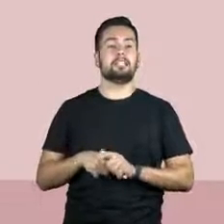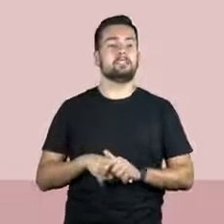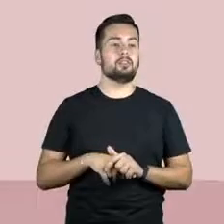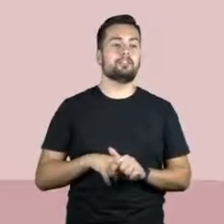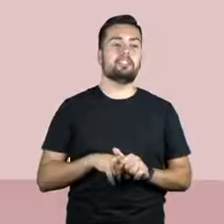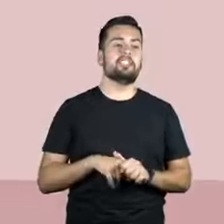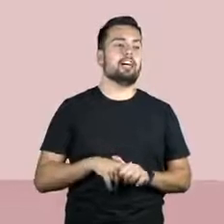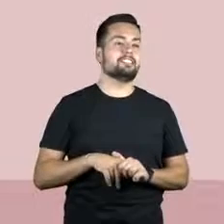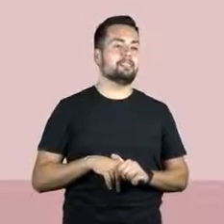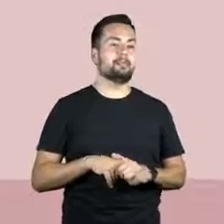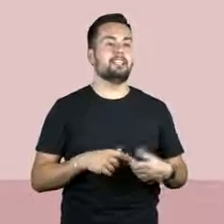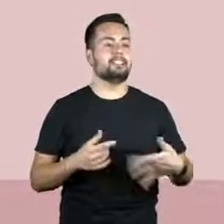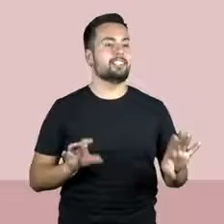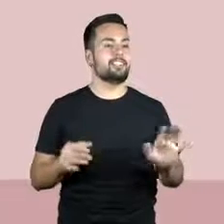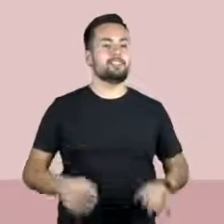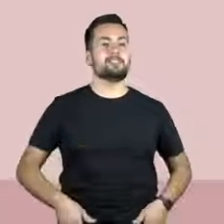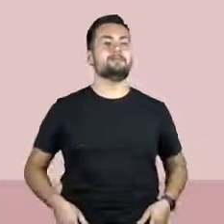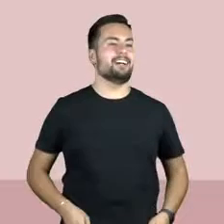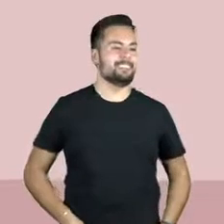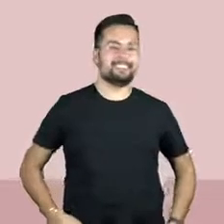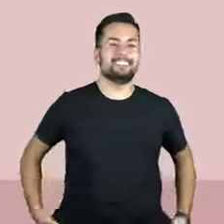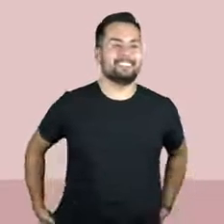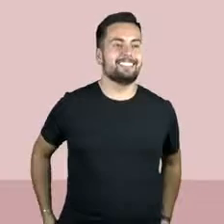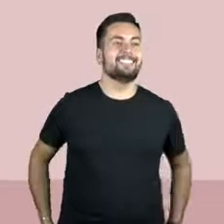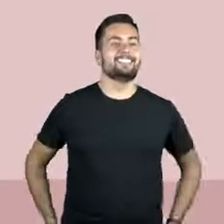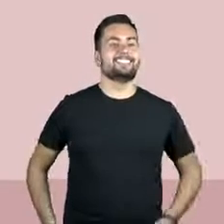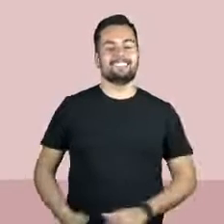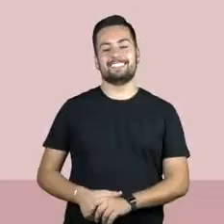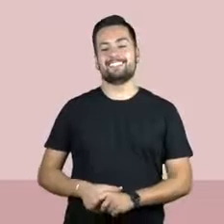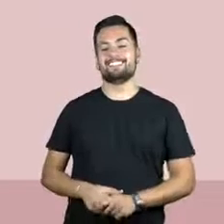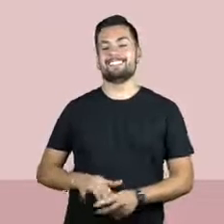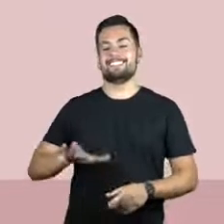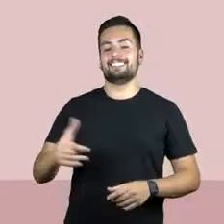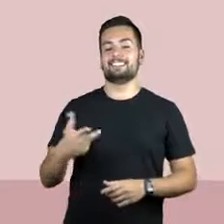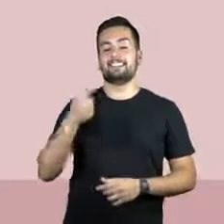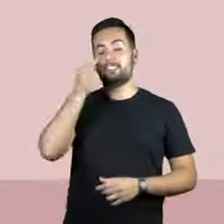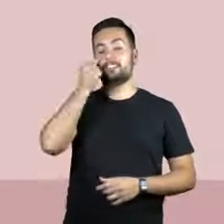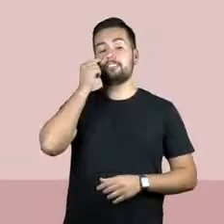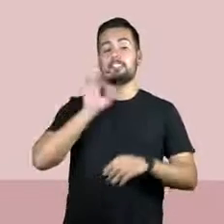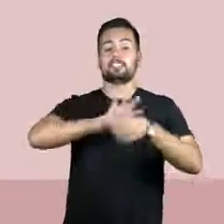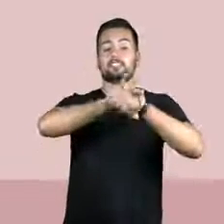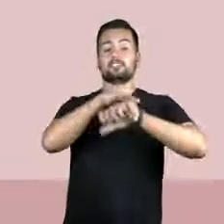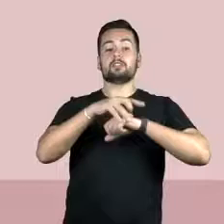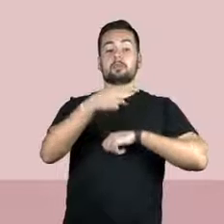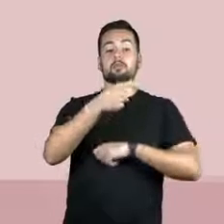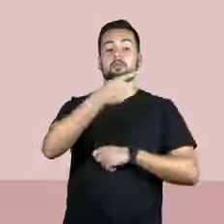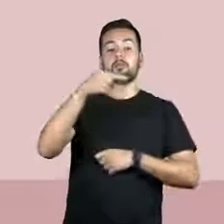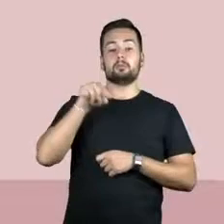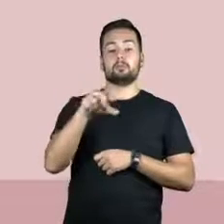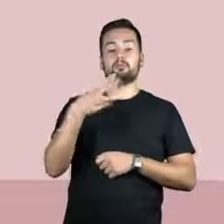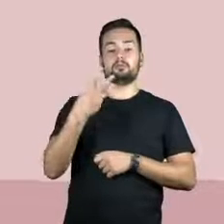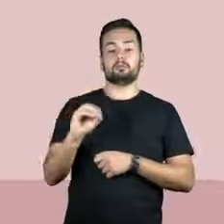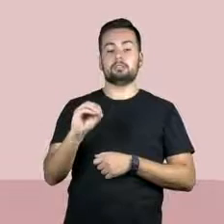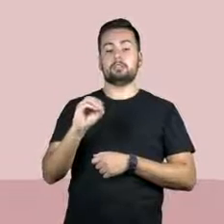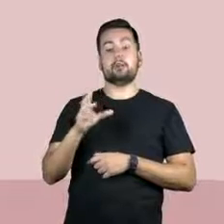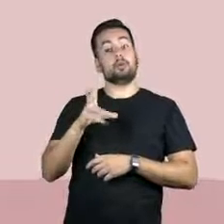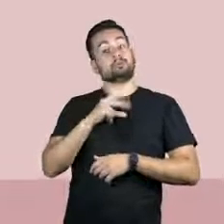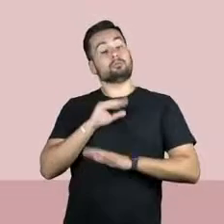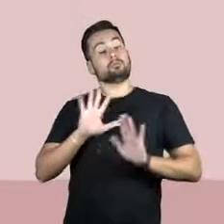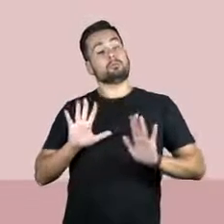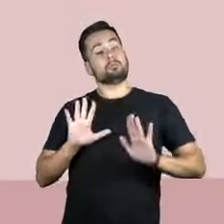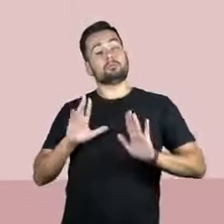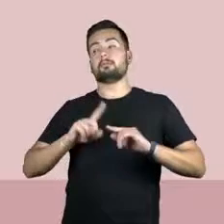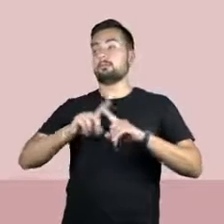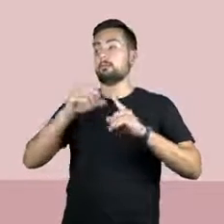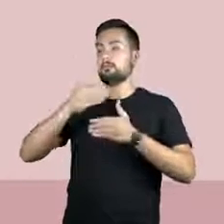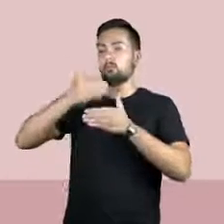você roda um programa desse aqui, por exemplo, com o muro dentro, aí você vê que o fator de segurança deu 1,30. Aí você fala, opa, mas o meu muro